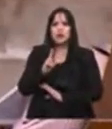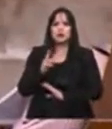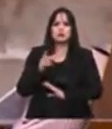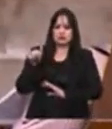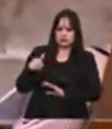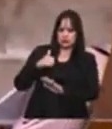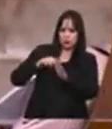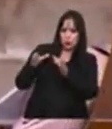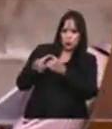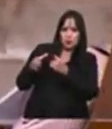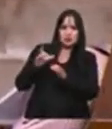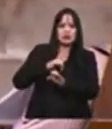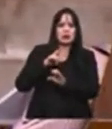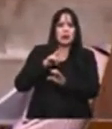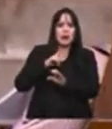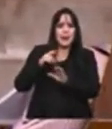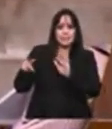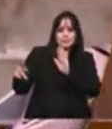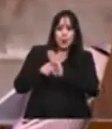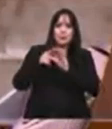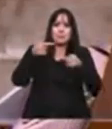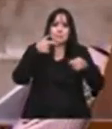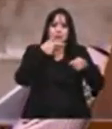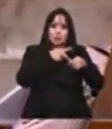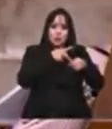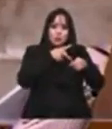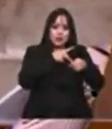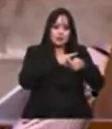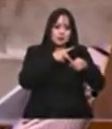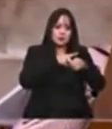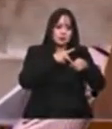tantas que, a propósito, a própria Petrobras constituiu um grupo de